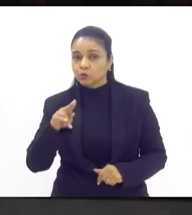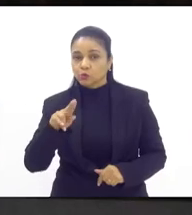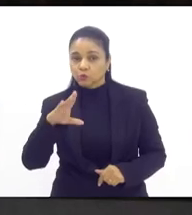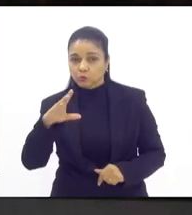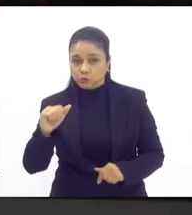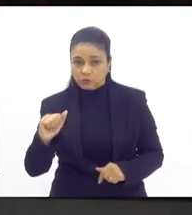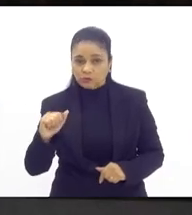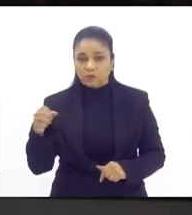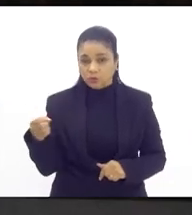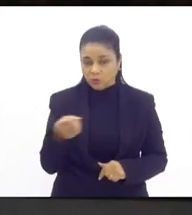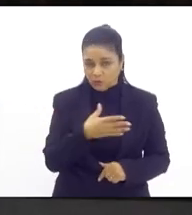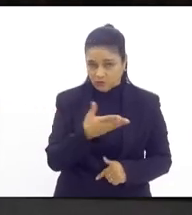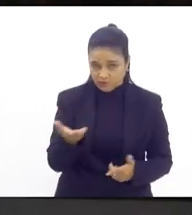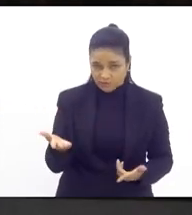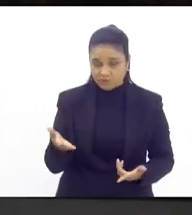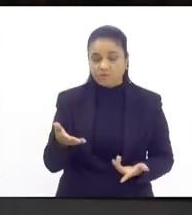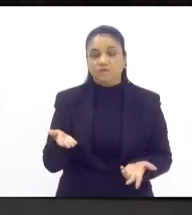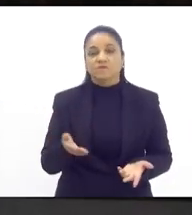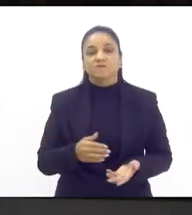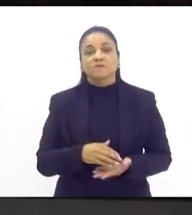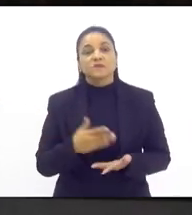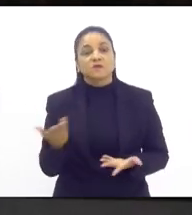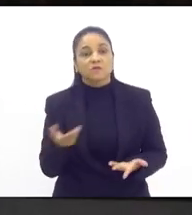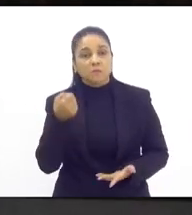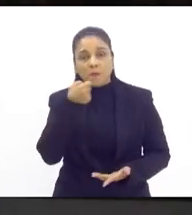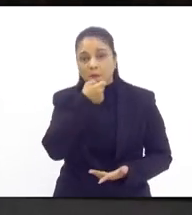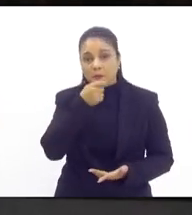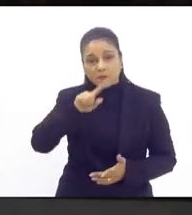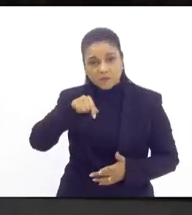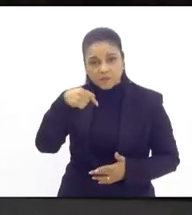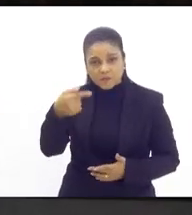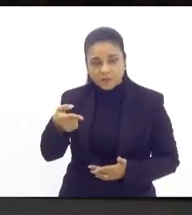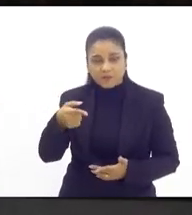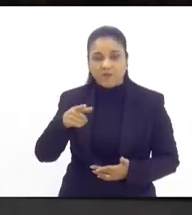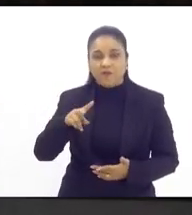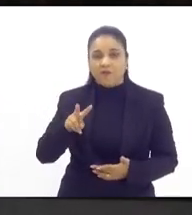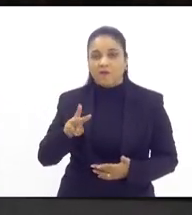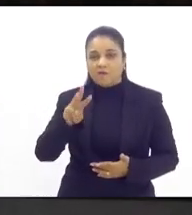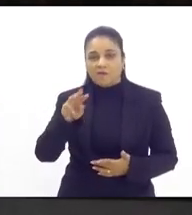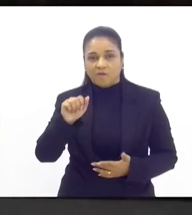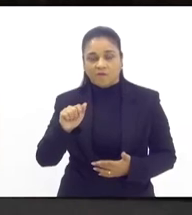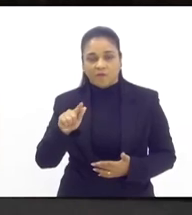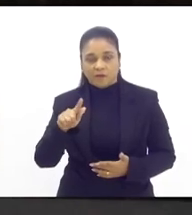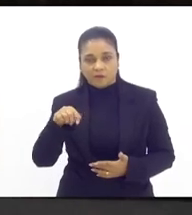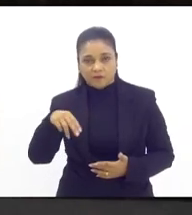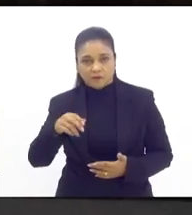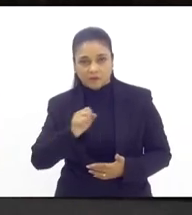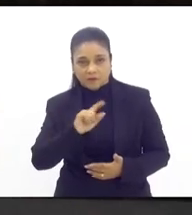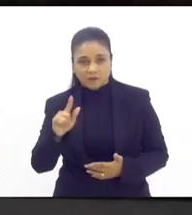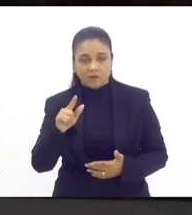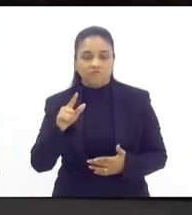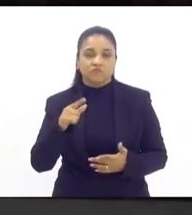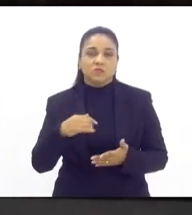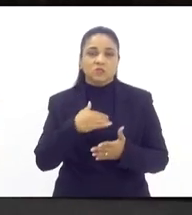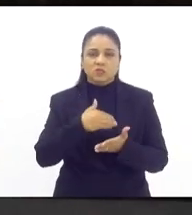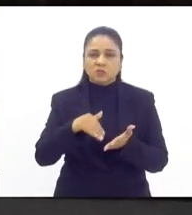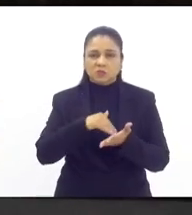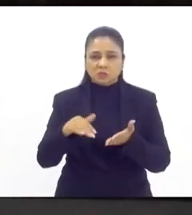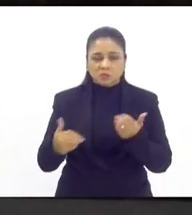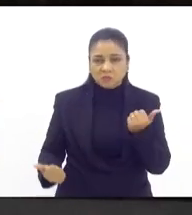em seguida nós vamos ouvir né O Wagner Guimarães subjetor técnico de trânsito